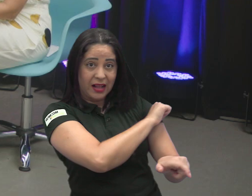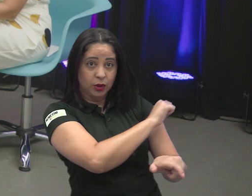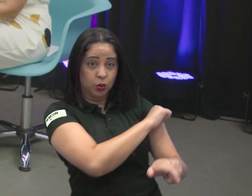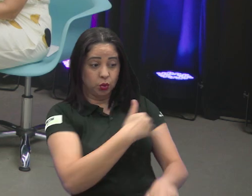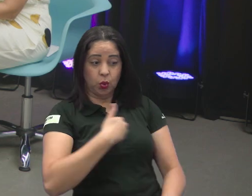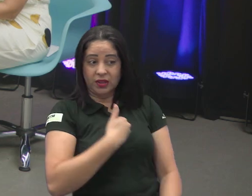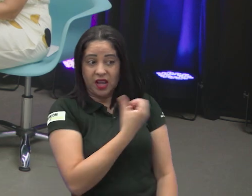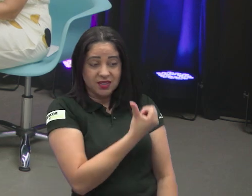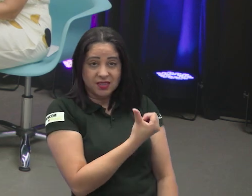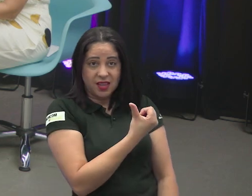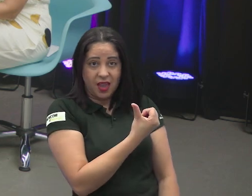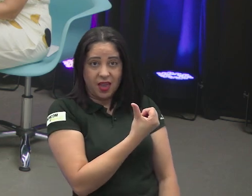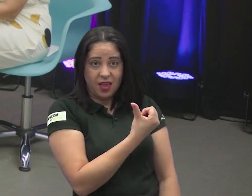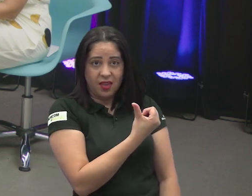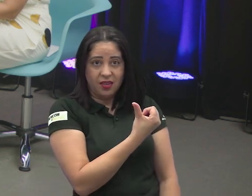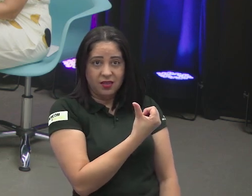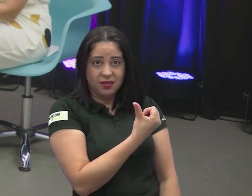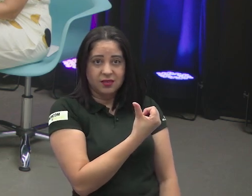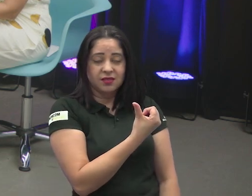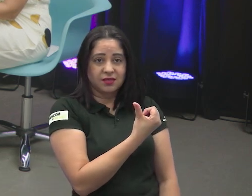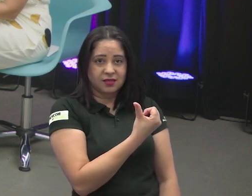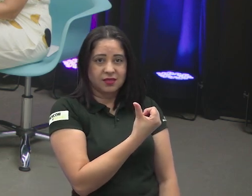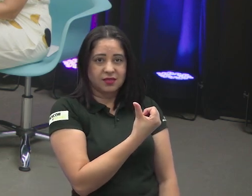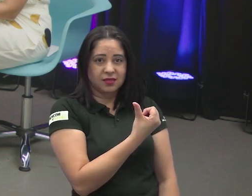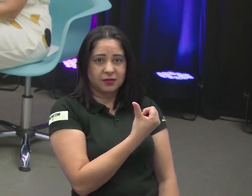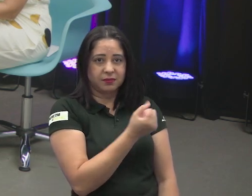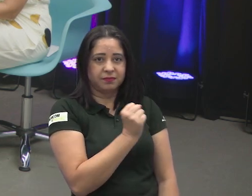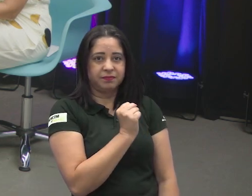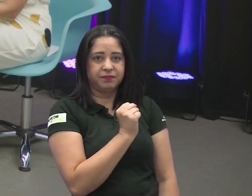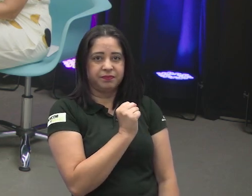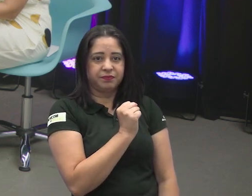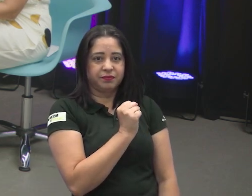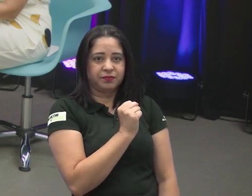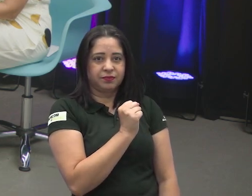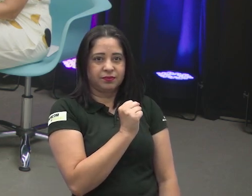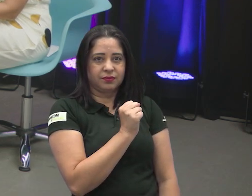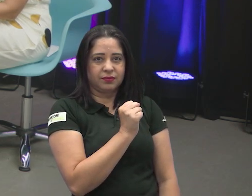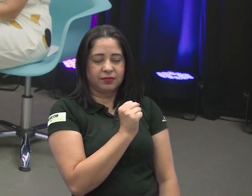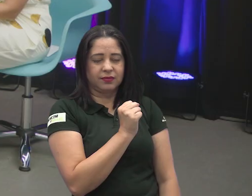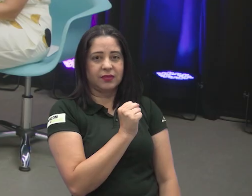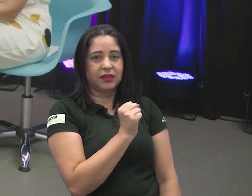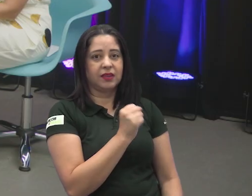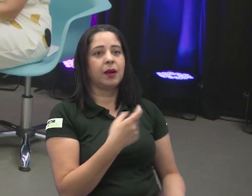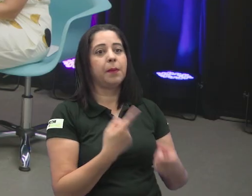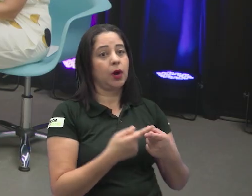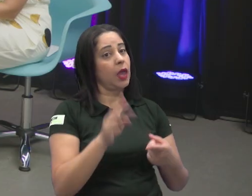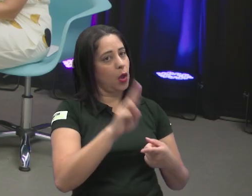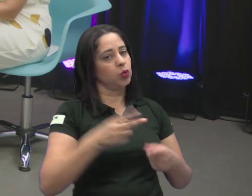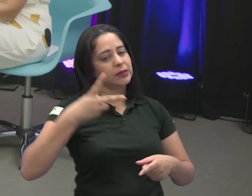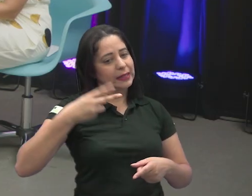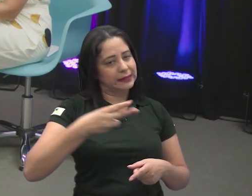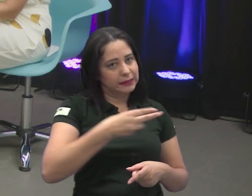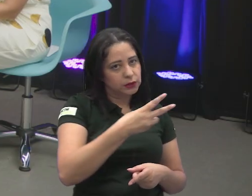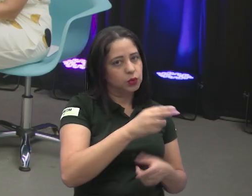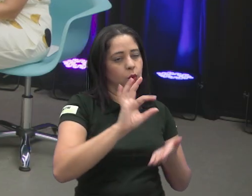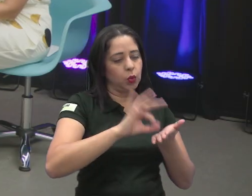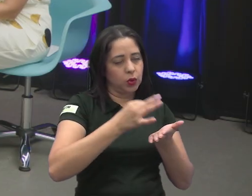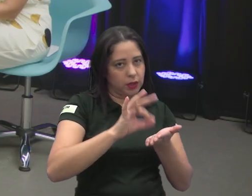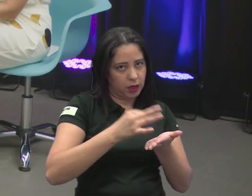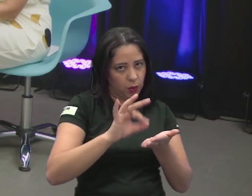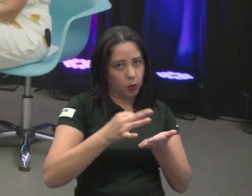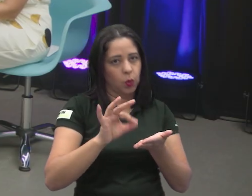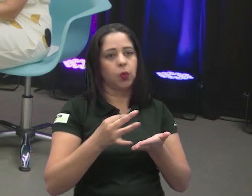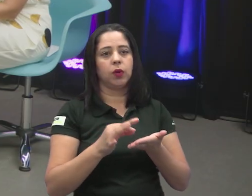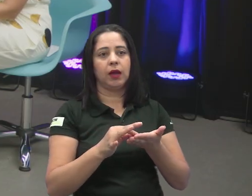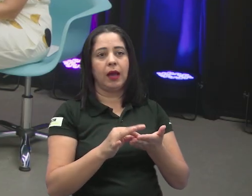de 6 anos, do tear de prego um pouquinho mais, porque a gente utiliza tesoura, agulha, então